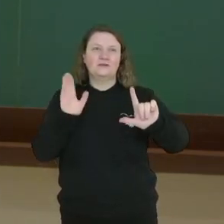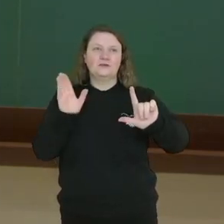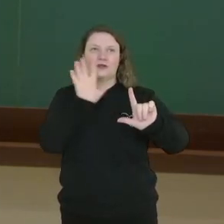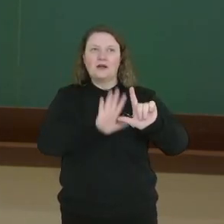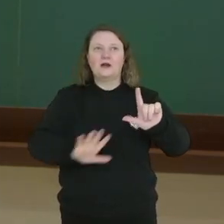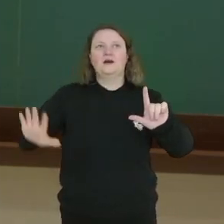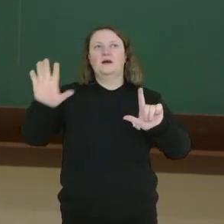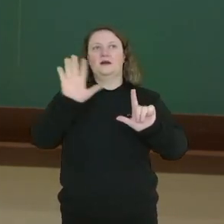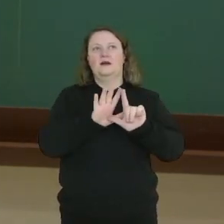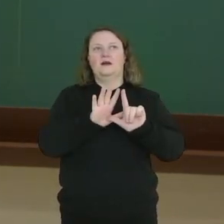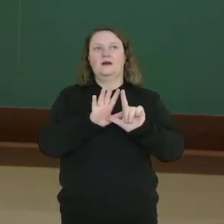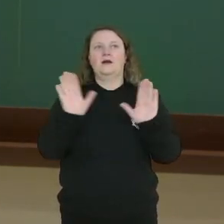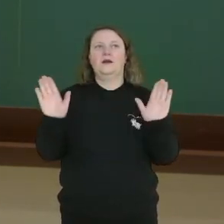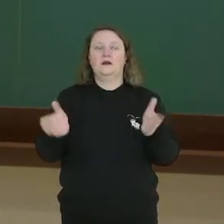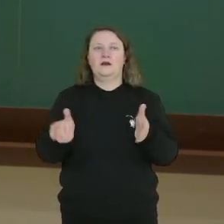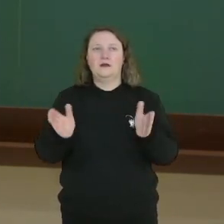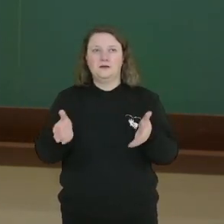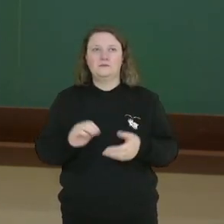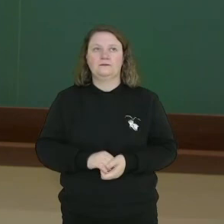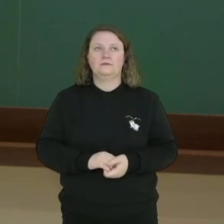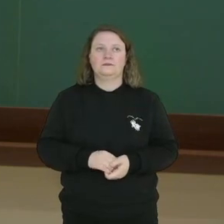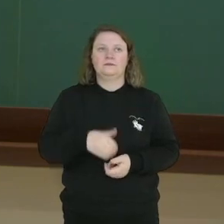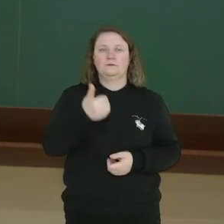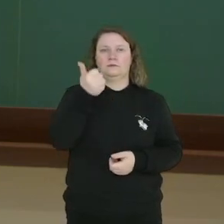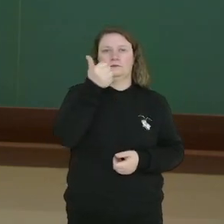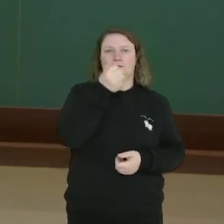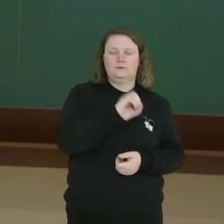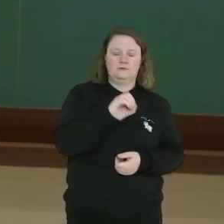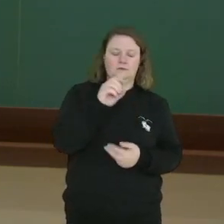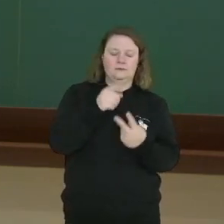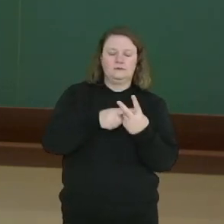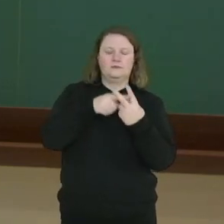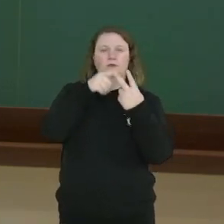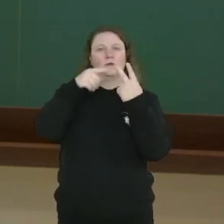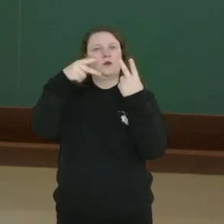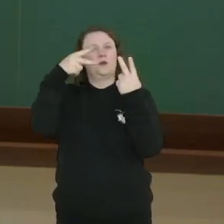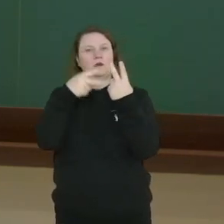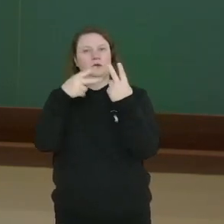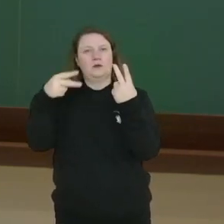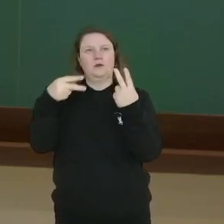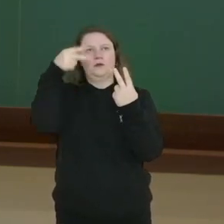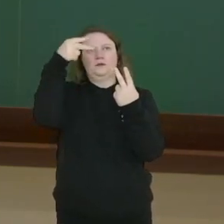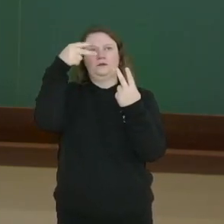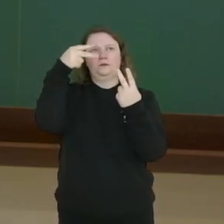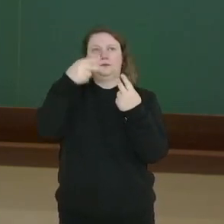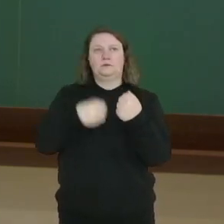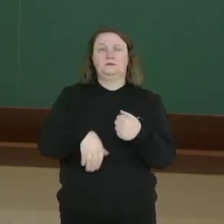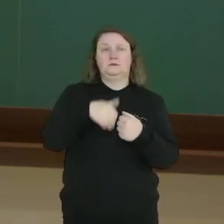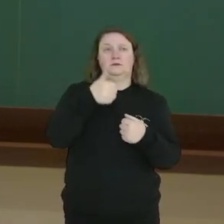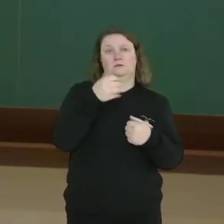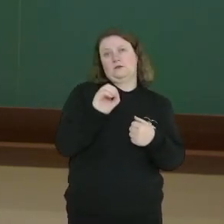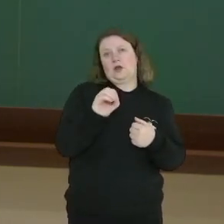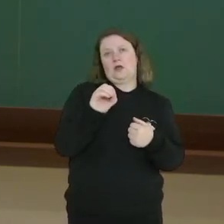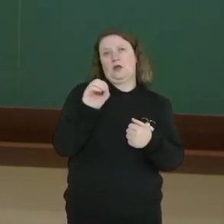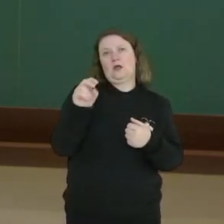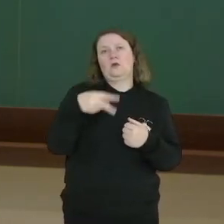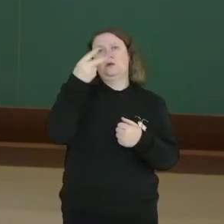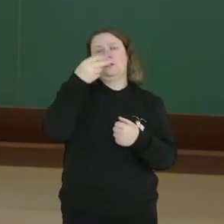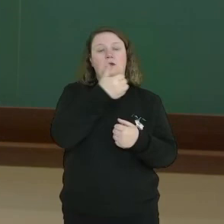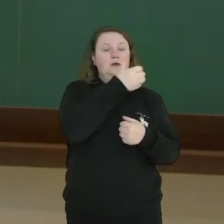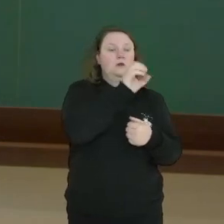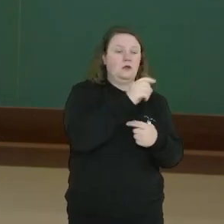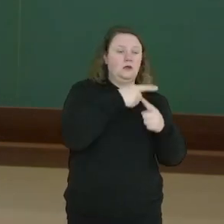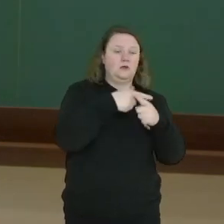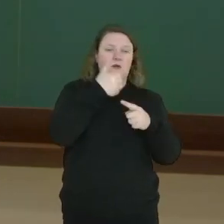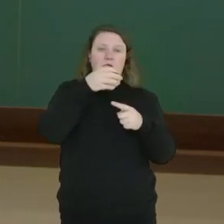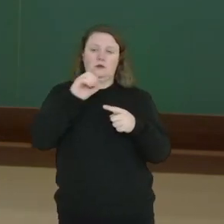fazer ele ao quadrado. Então, vai ficar o 10 ao quadrado e o raiz de 2 ao quadrado. O 10 ao quadrado, 10 vezes 10,